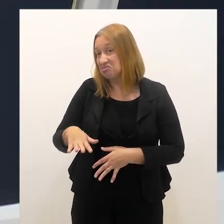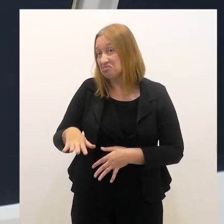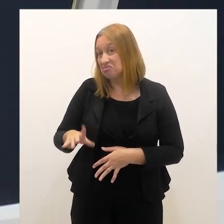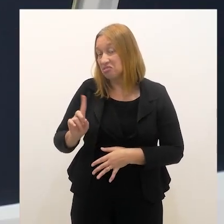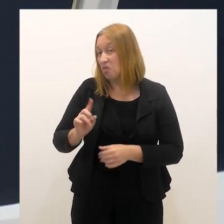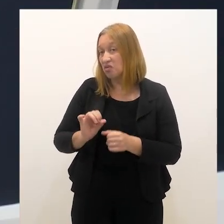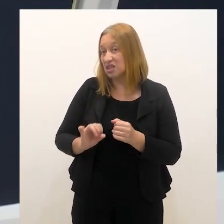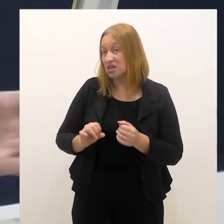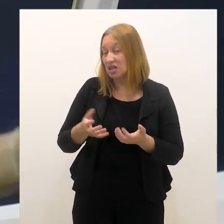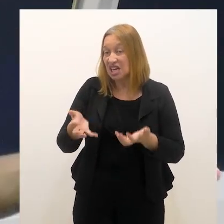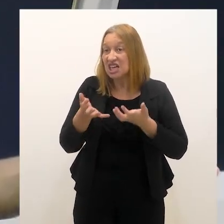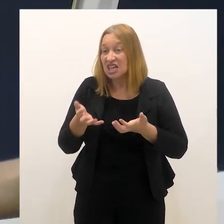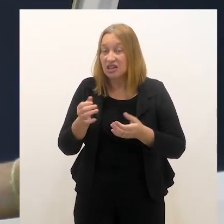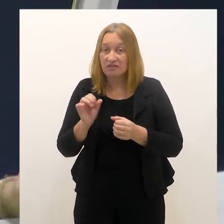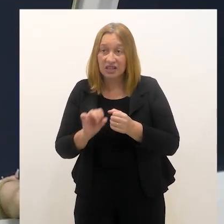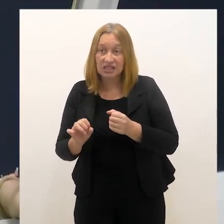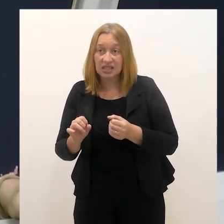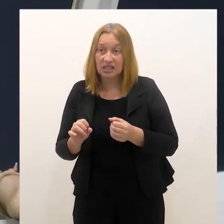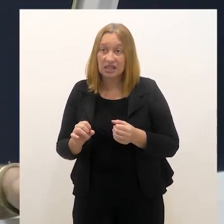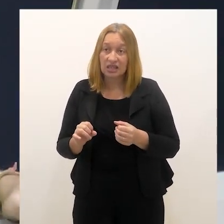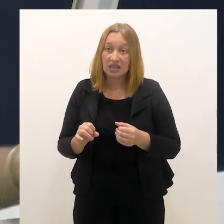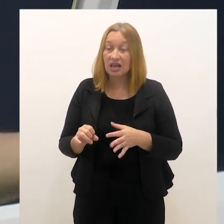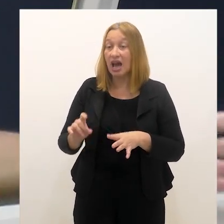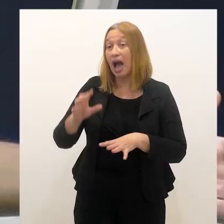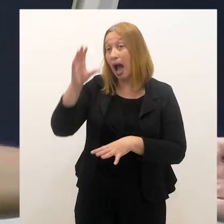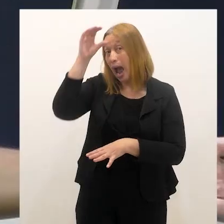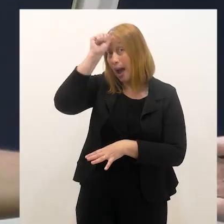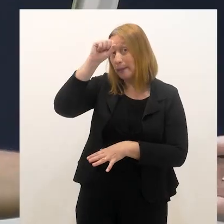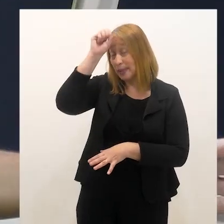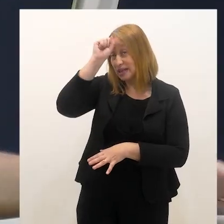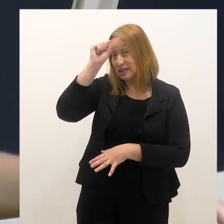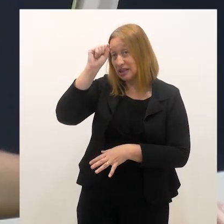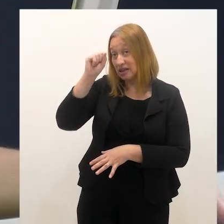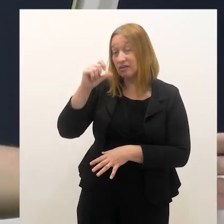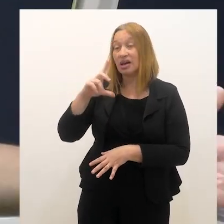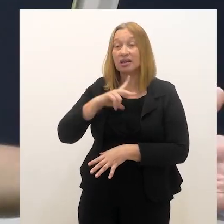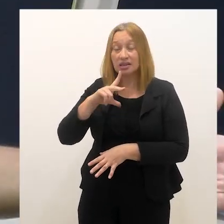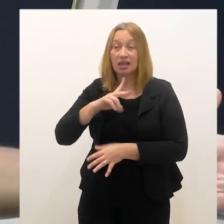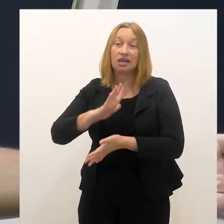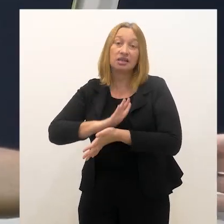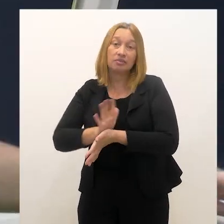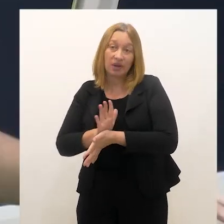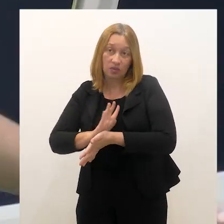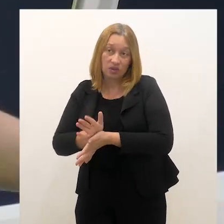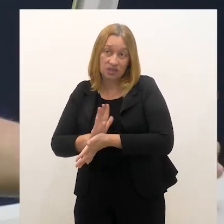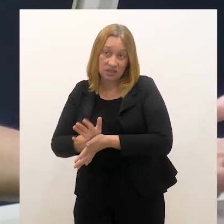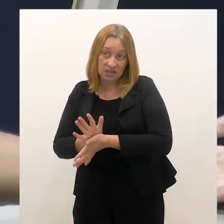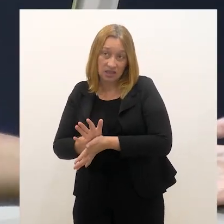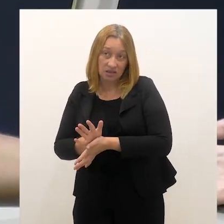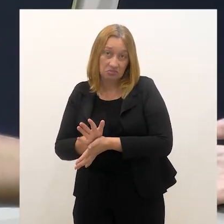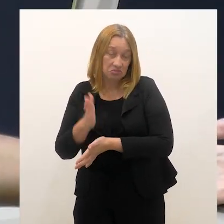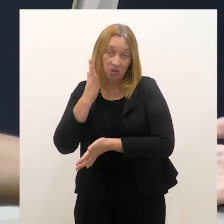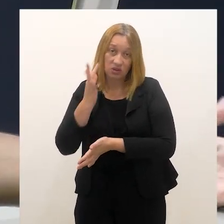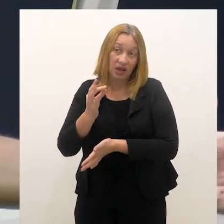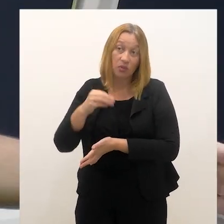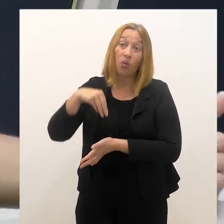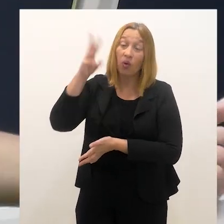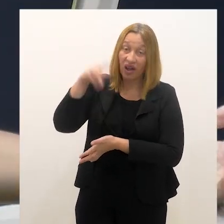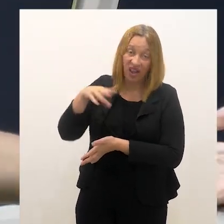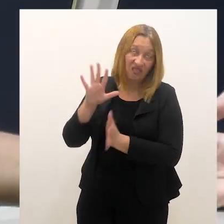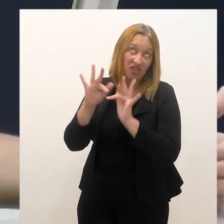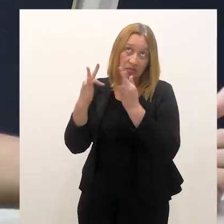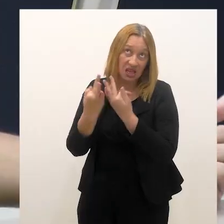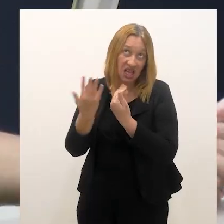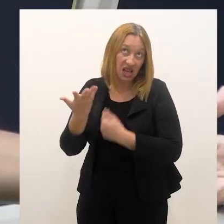isso porque queriam fazer, elas acabaram aprendendo a ter esse preconceito, sabe-se lá com quem,